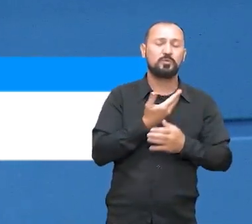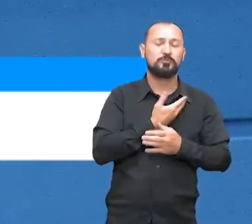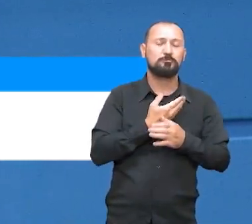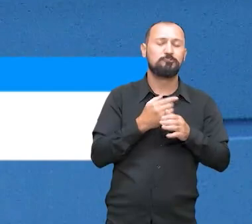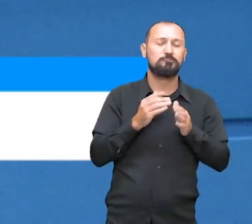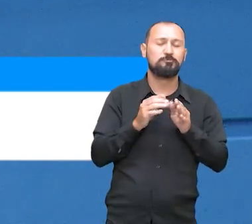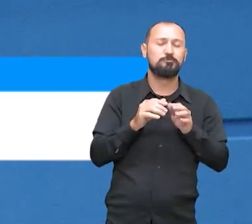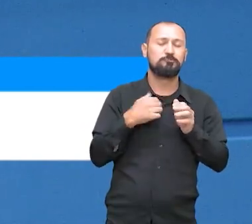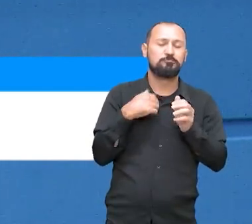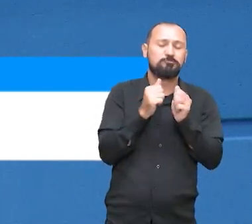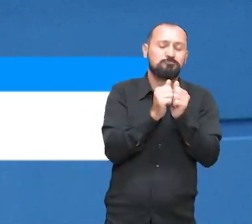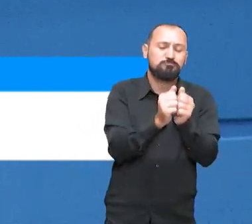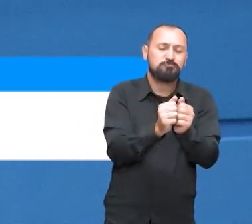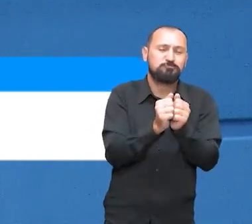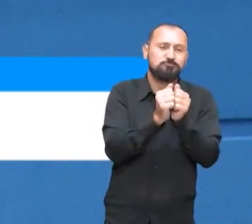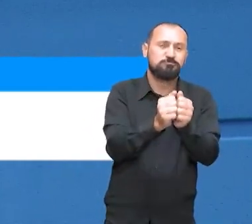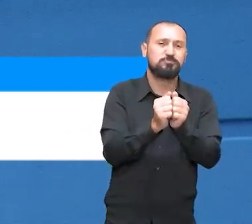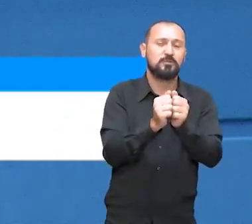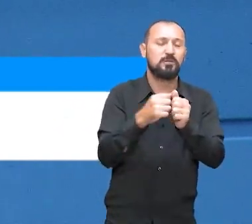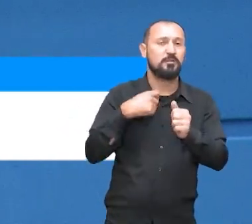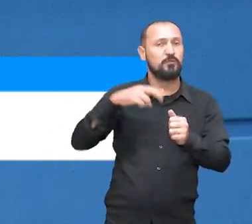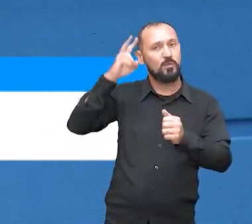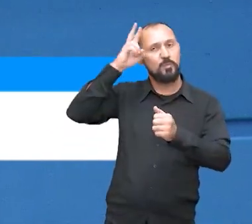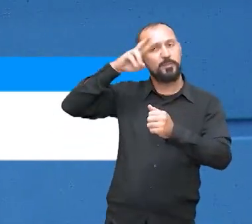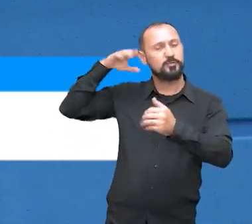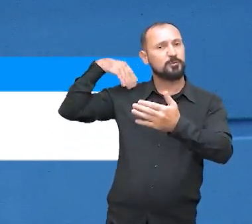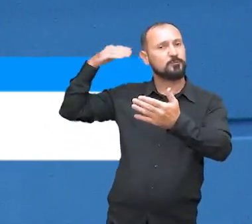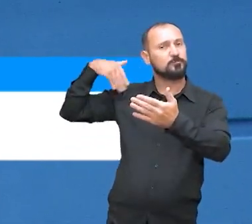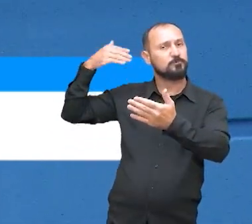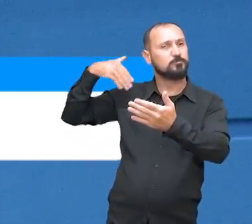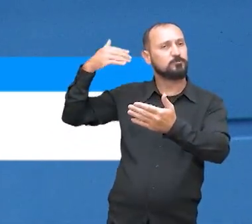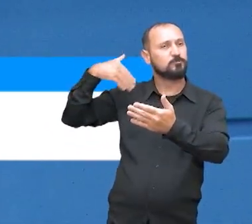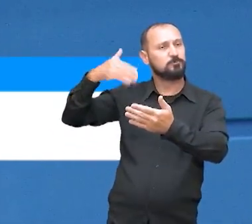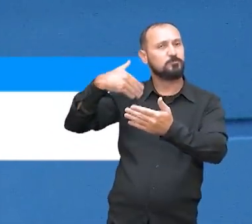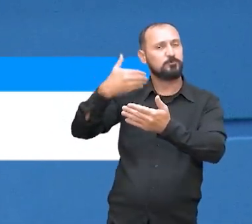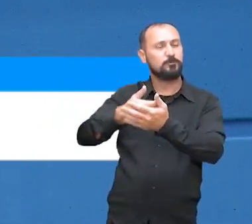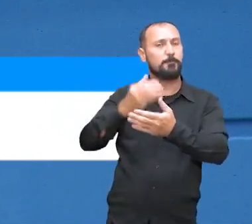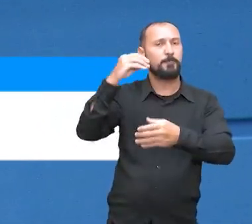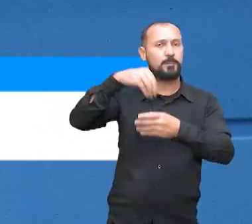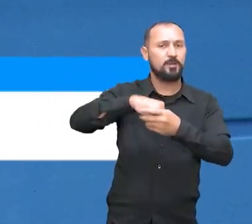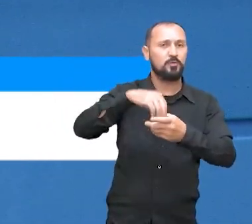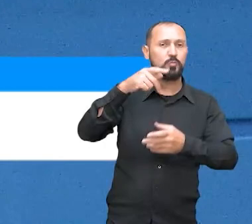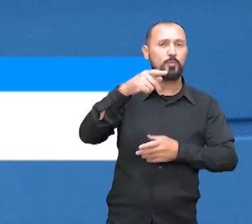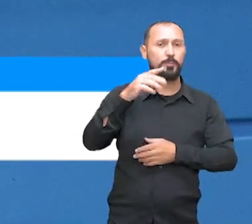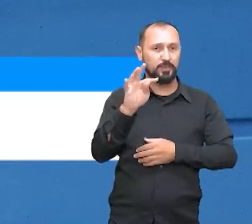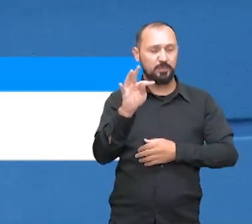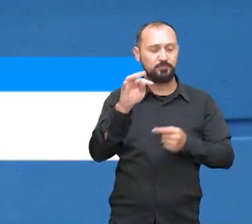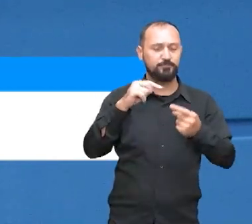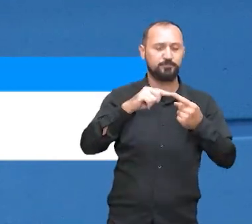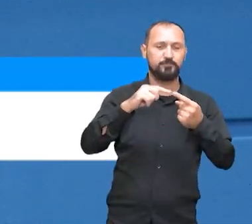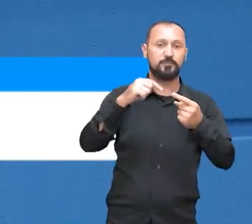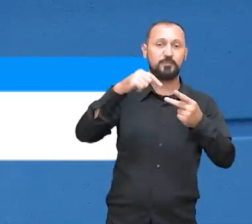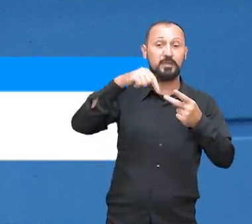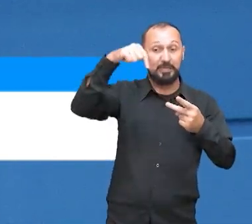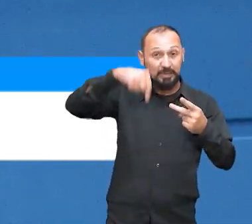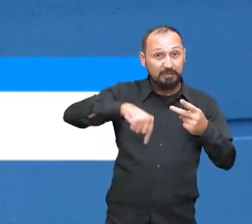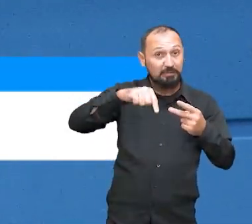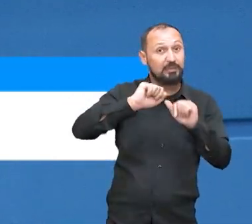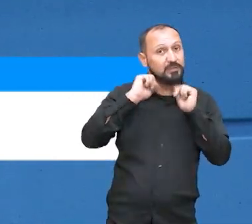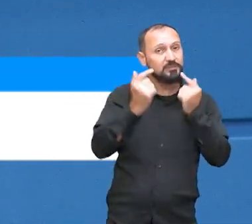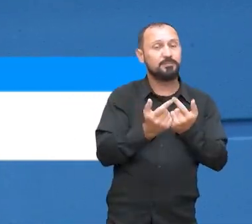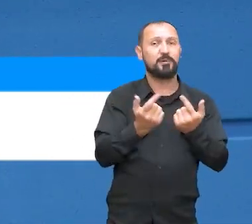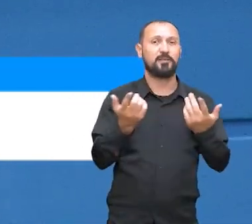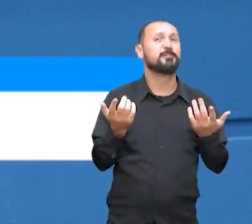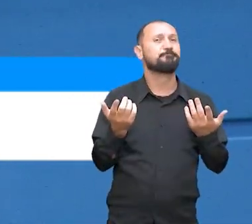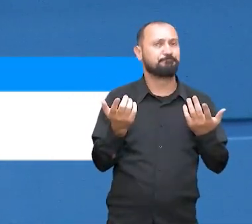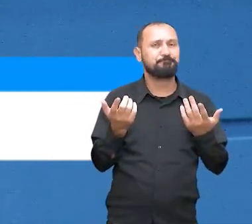companheiro Cabo Almi deixou uma história, né, no PT e também aqui nesse